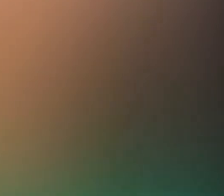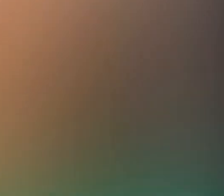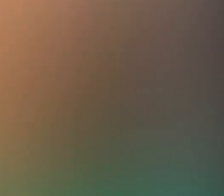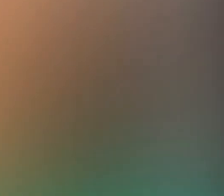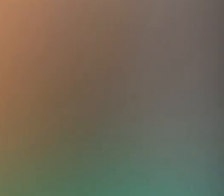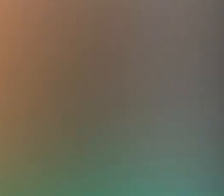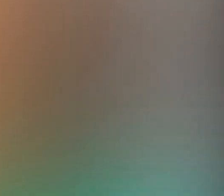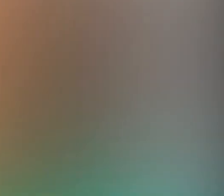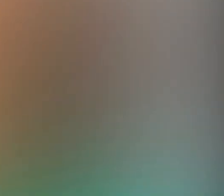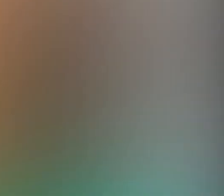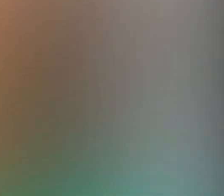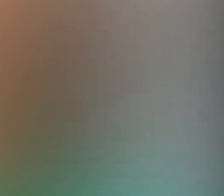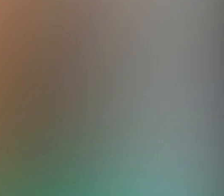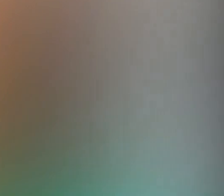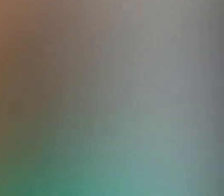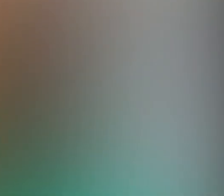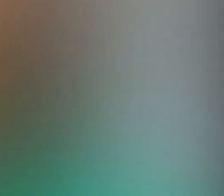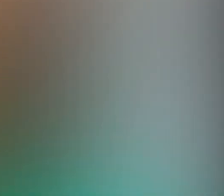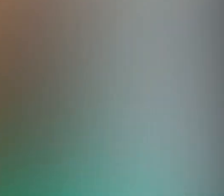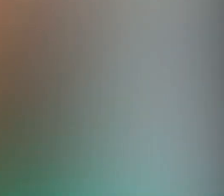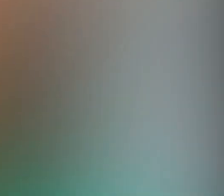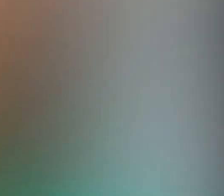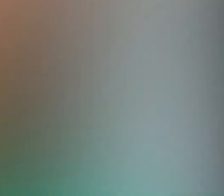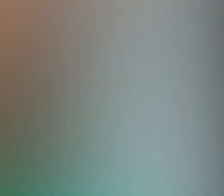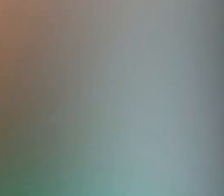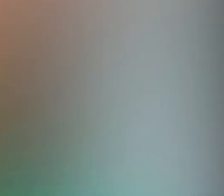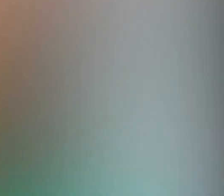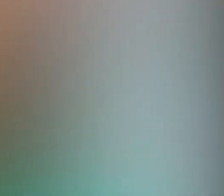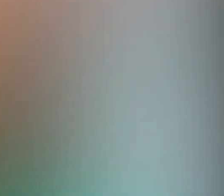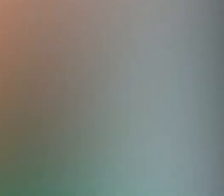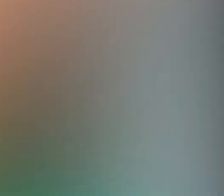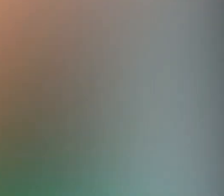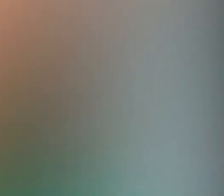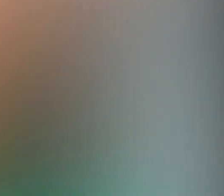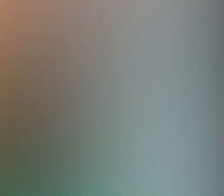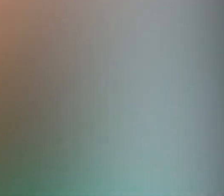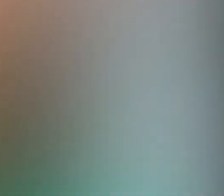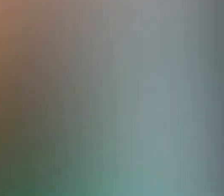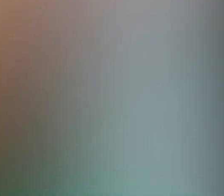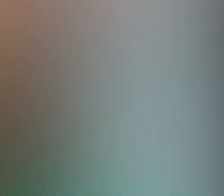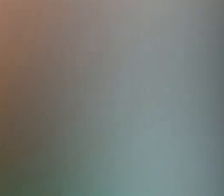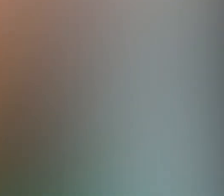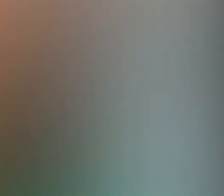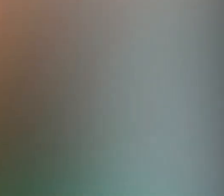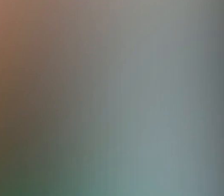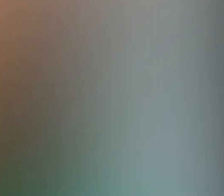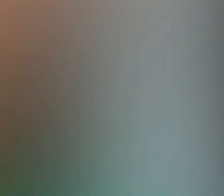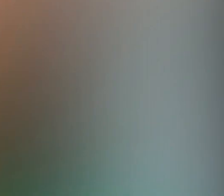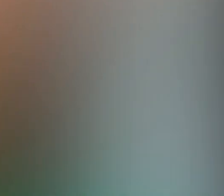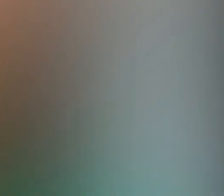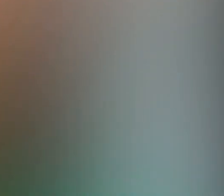usada para o engrandecimento do reino de Deus. Amém? Nossa divisa, o nosso tema do mês de